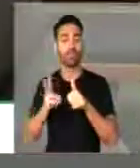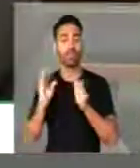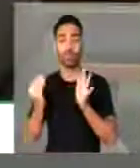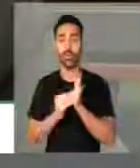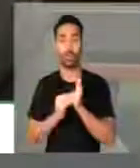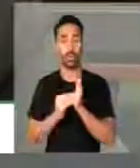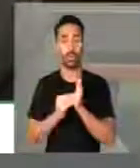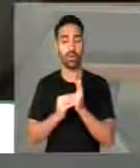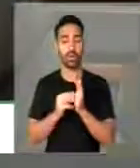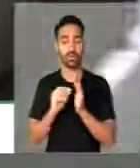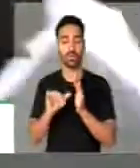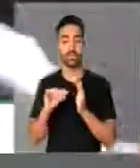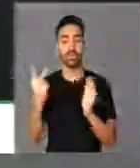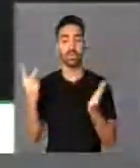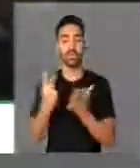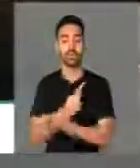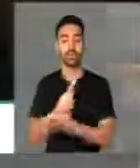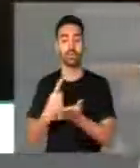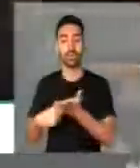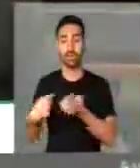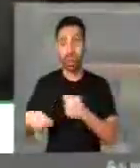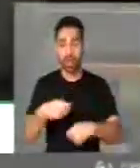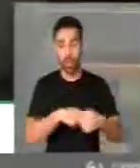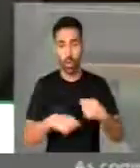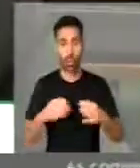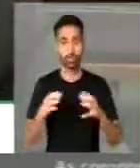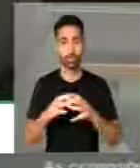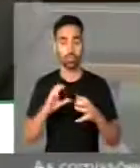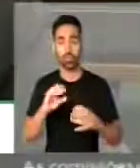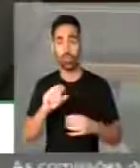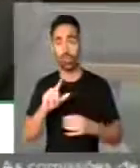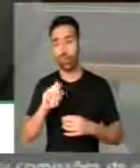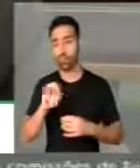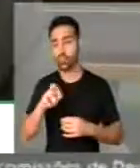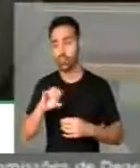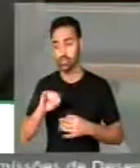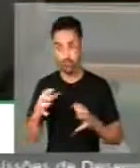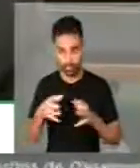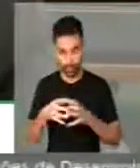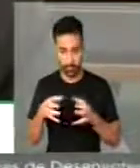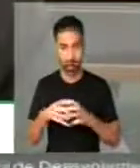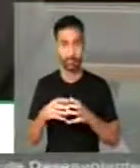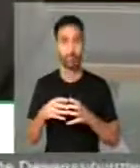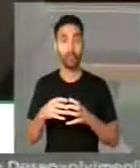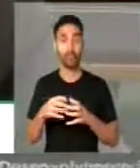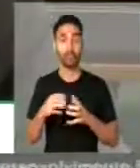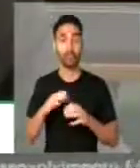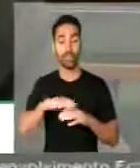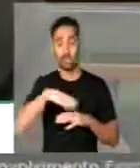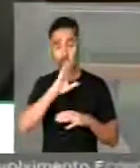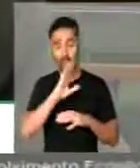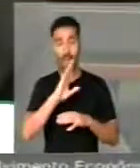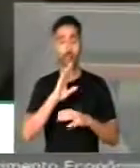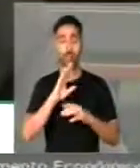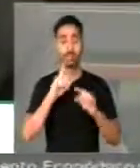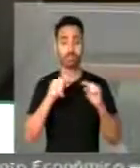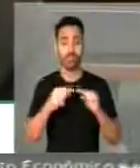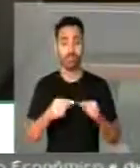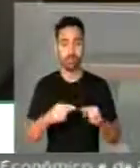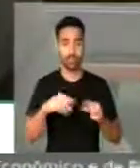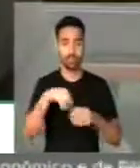de circunstâncias por negociação coletiva, mais favoráveis aos termos expostos em